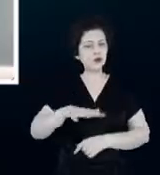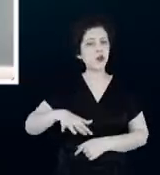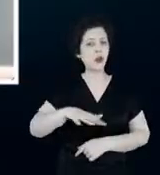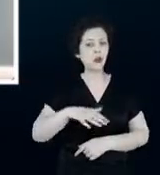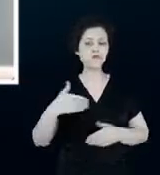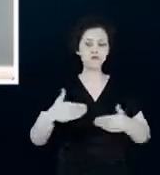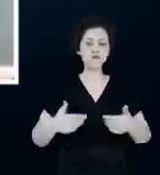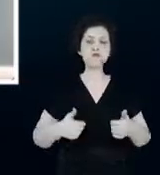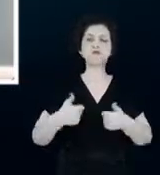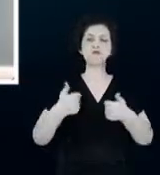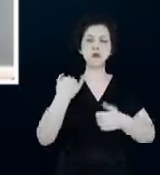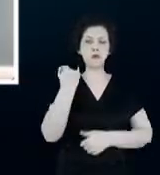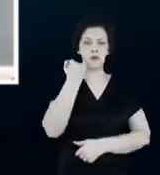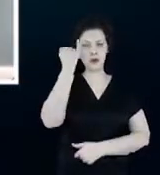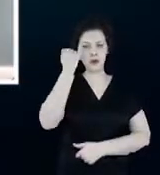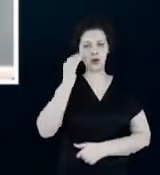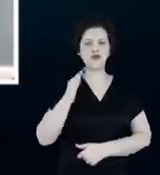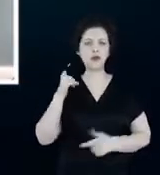ganhos importantes.